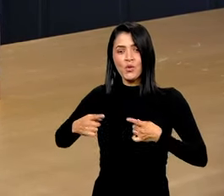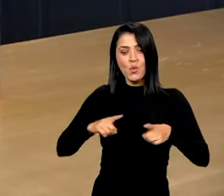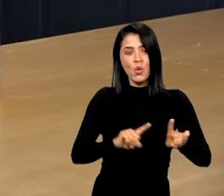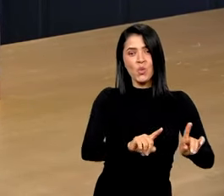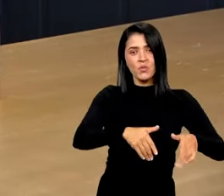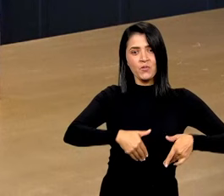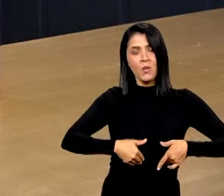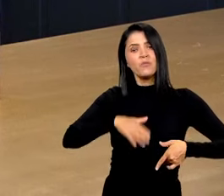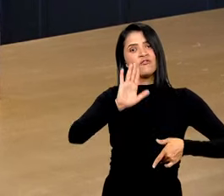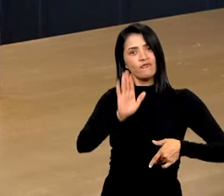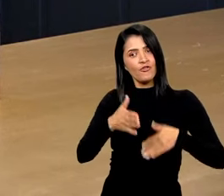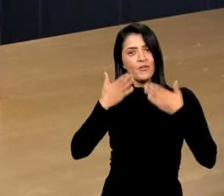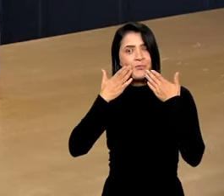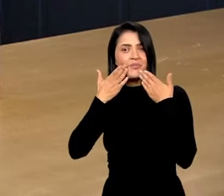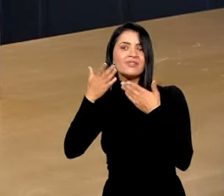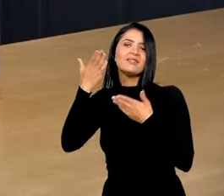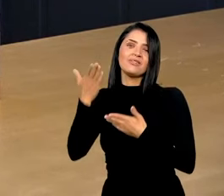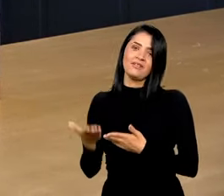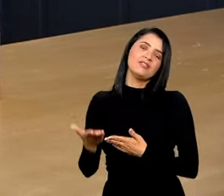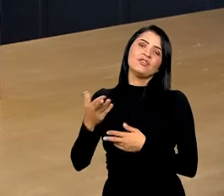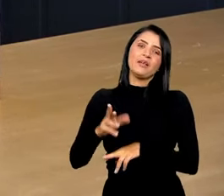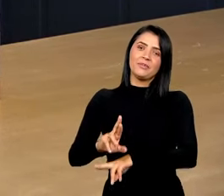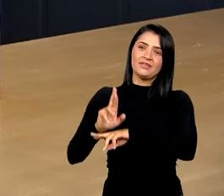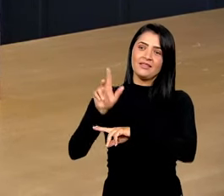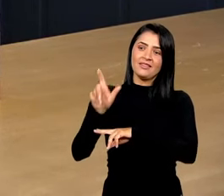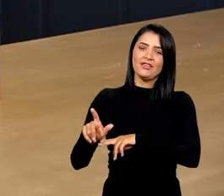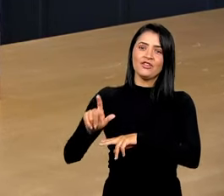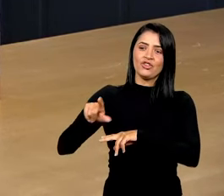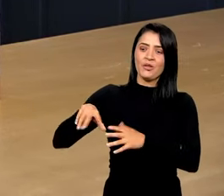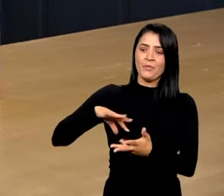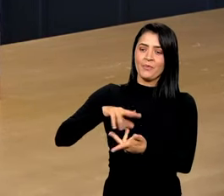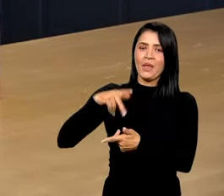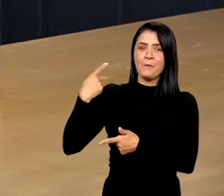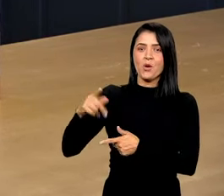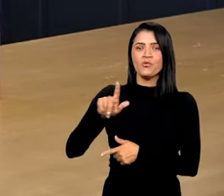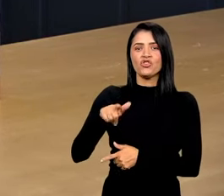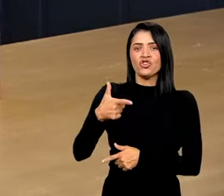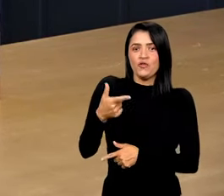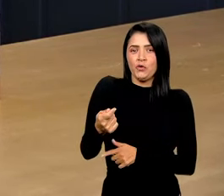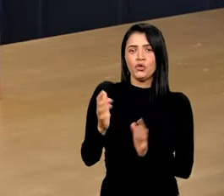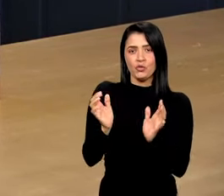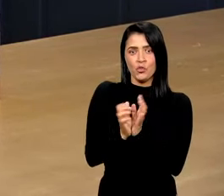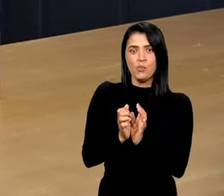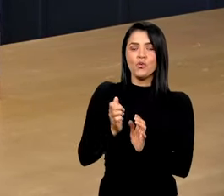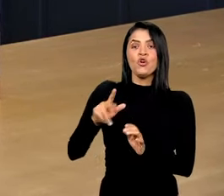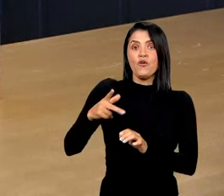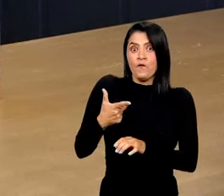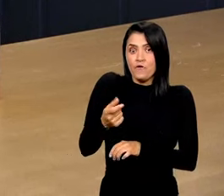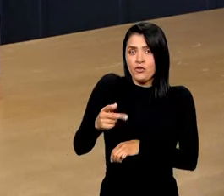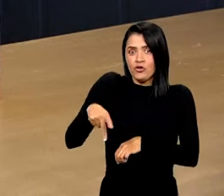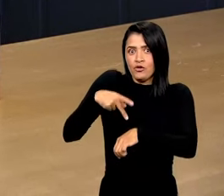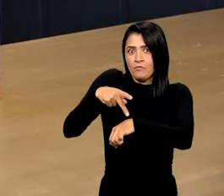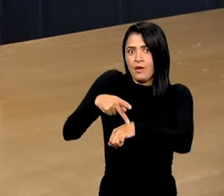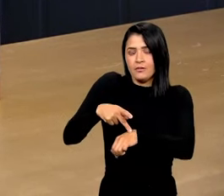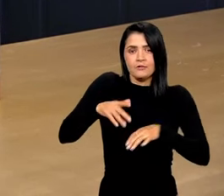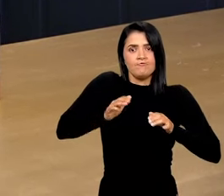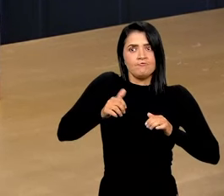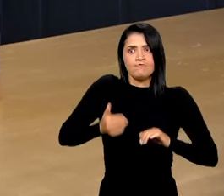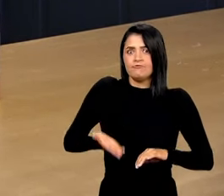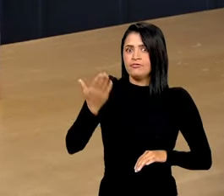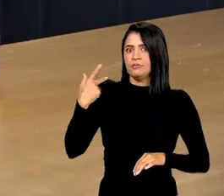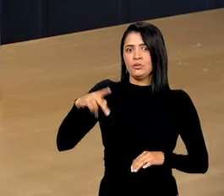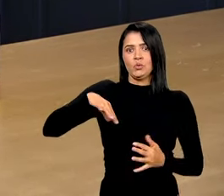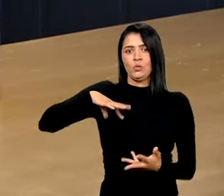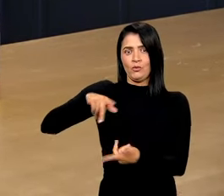à Fome foram apresentadas a representantes internacionais do G20, o grupo das 20 maiores economias do